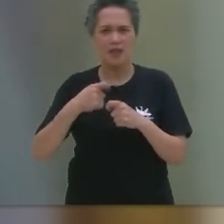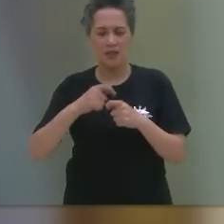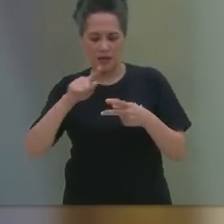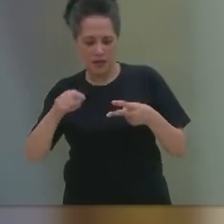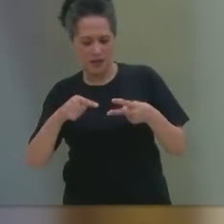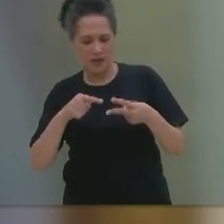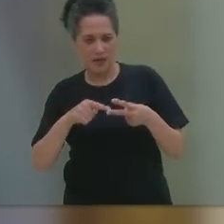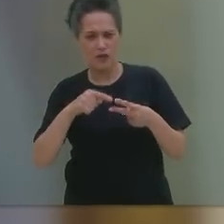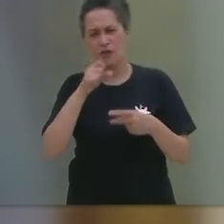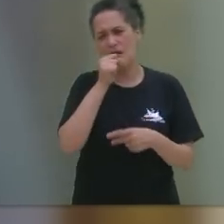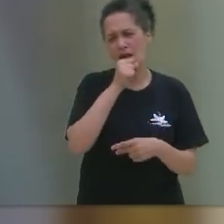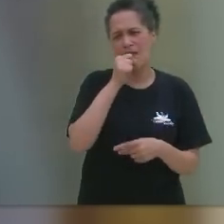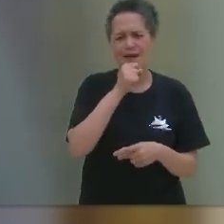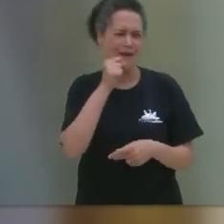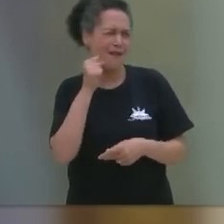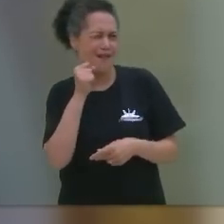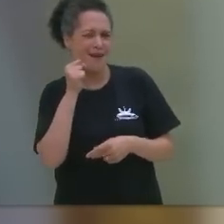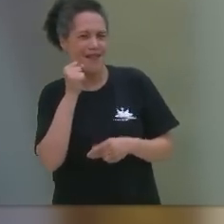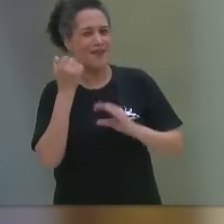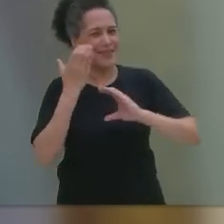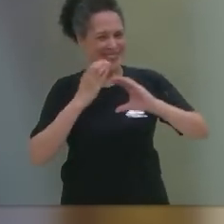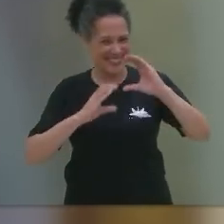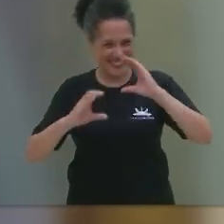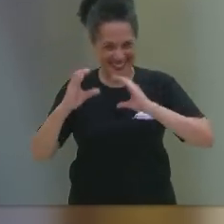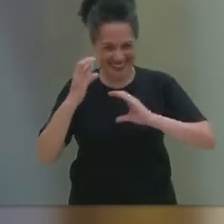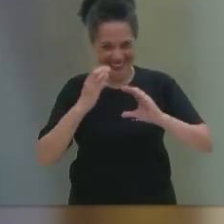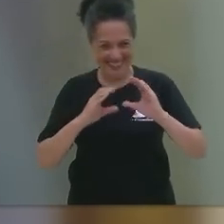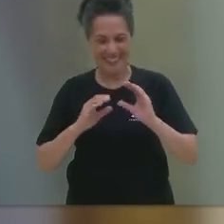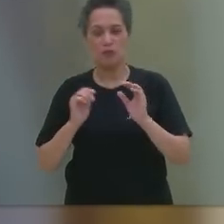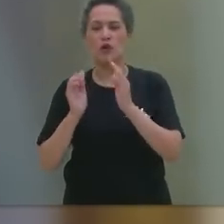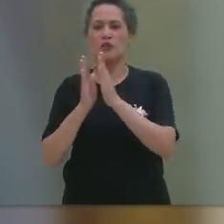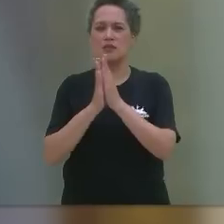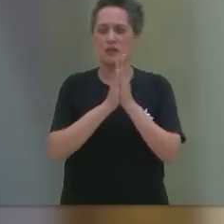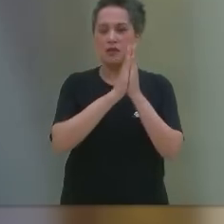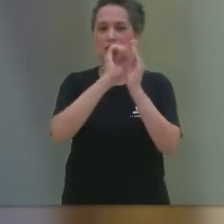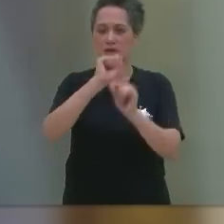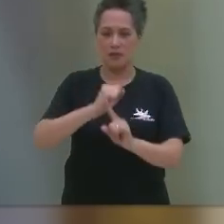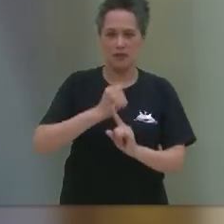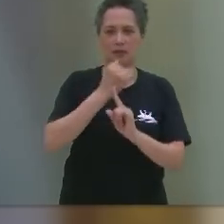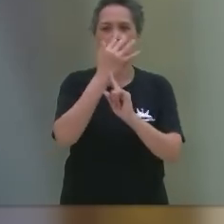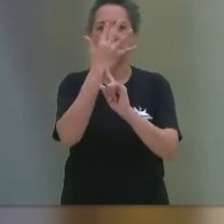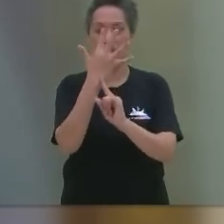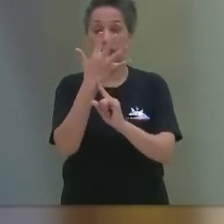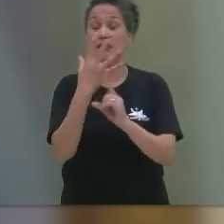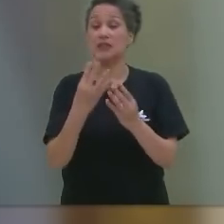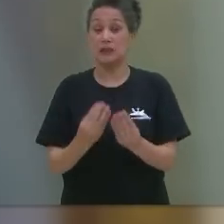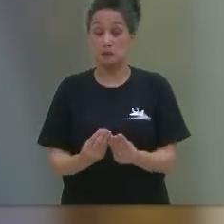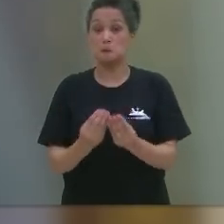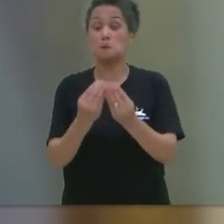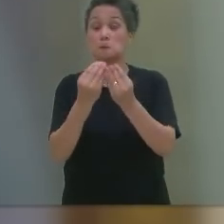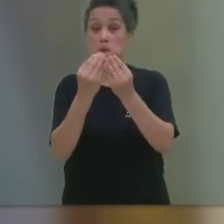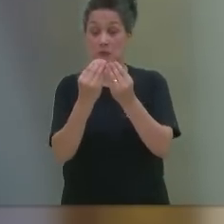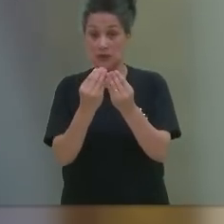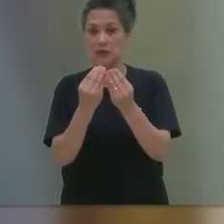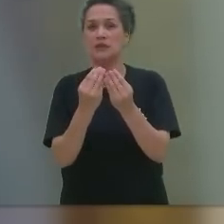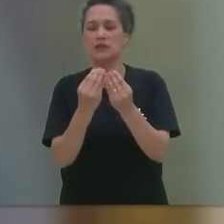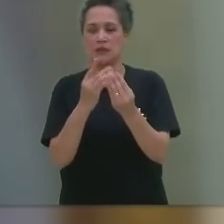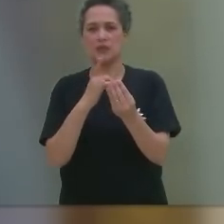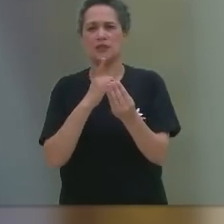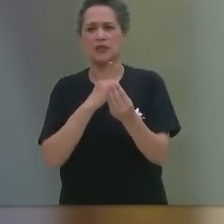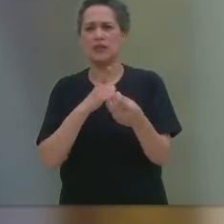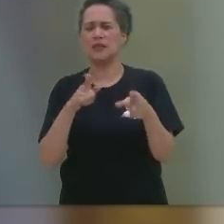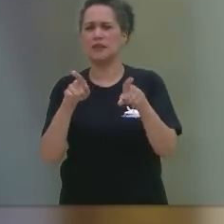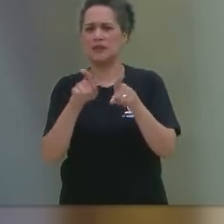show musical, depois teremos adoração com o Santíssimo, missa, teremos a renovação